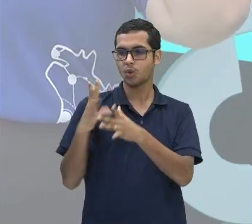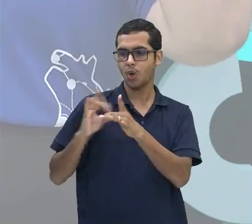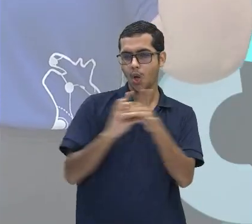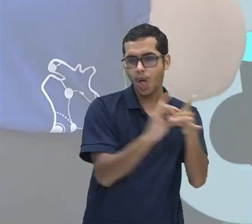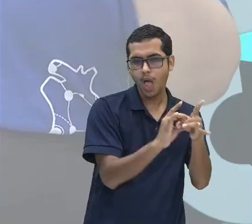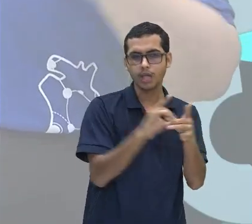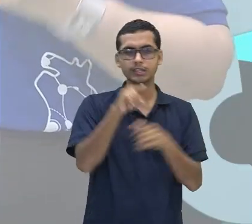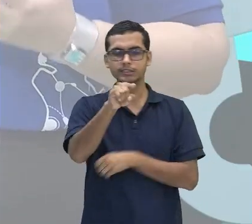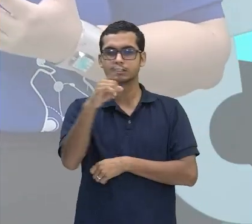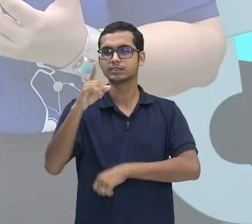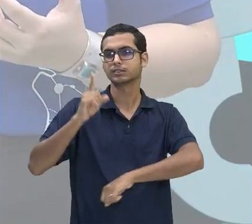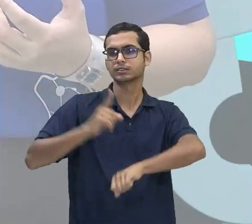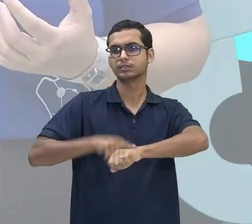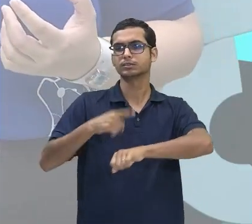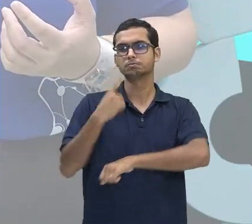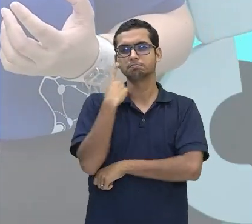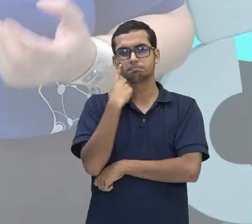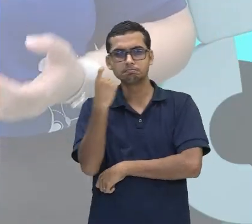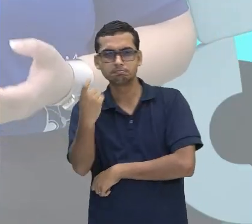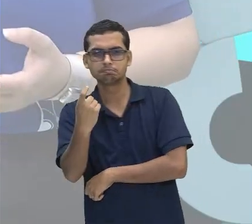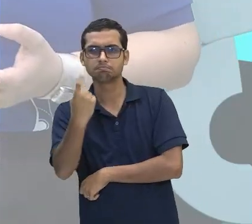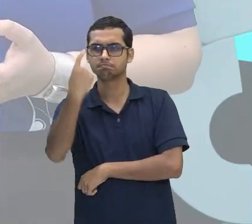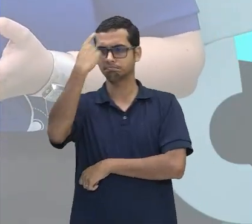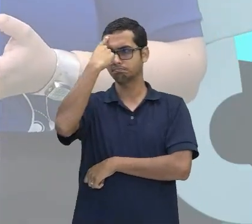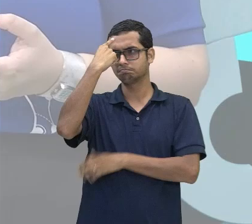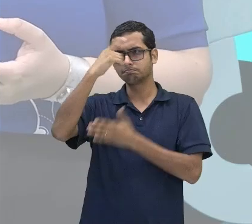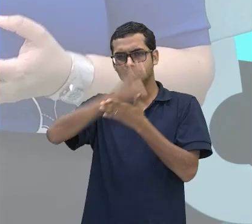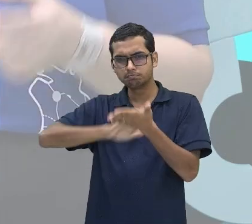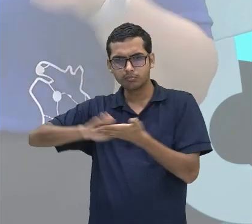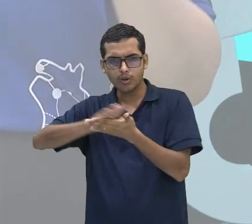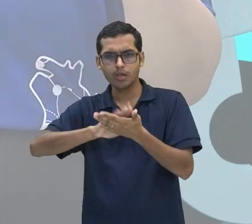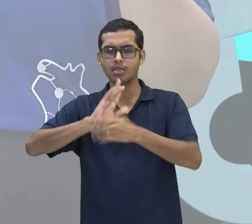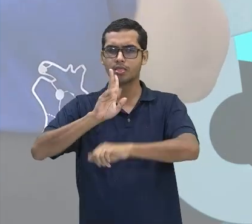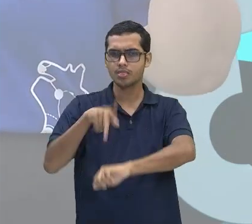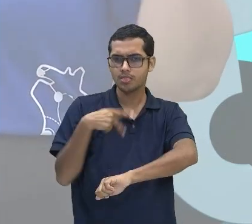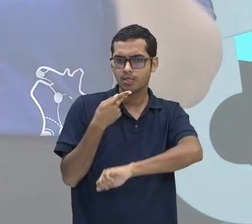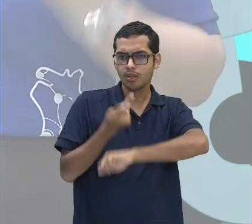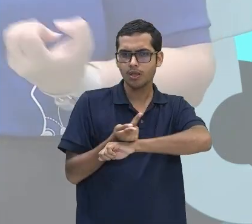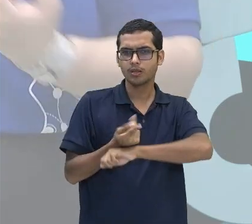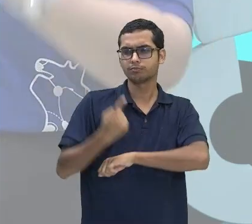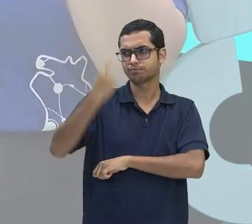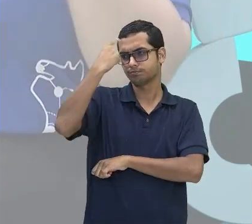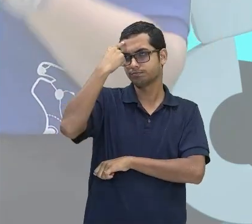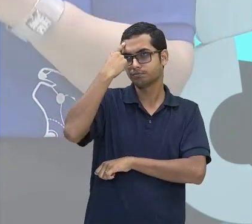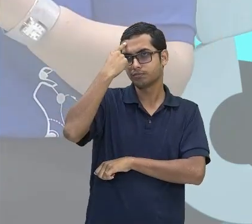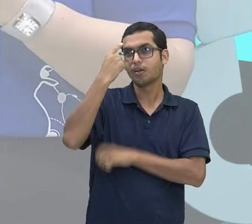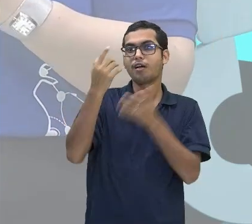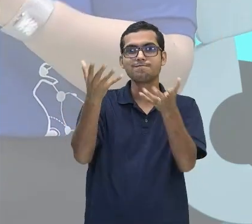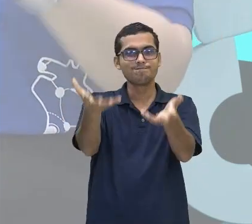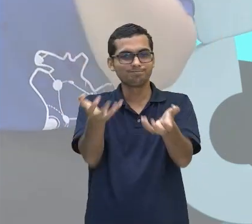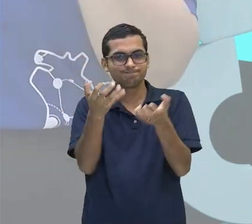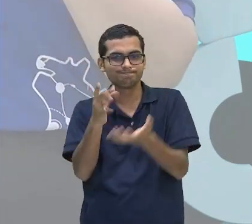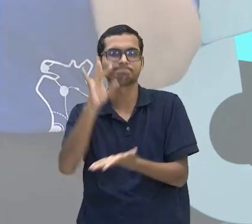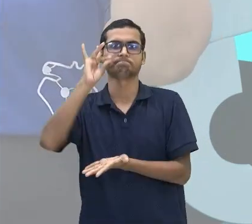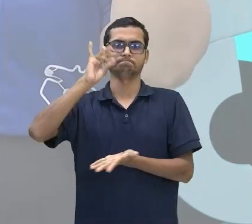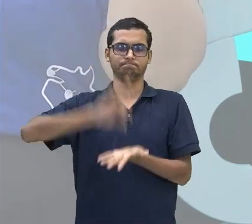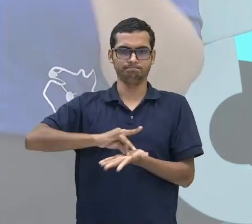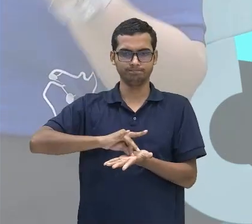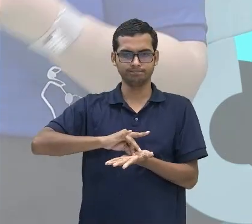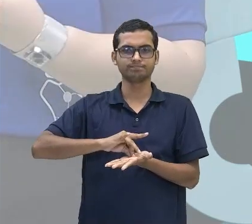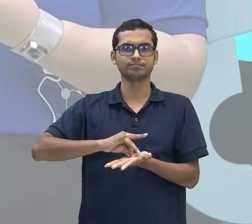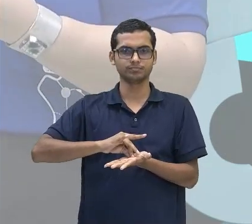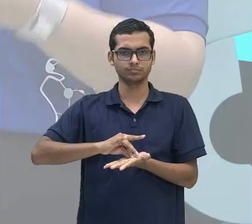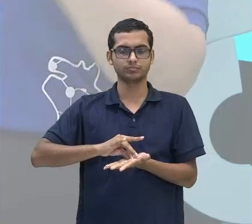você até então não tinha pensado sobre aquilo e agora você passa a querer aquilo para você. Né? Então